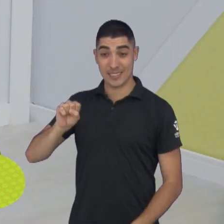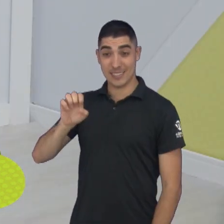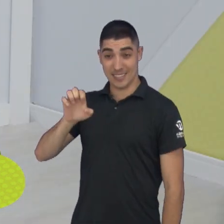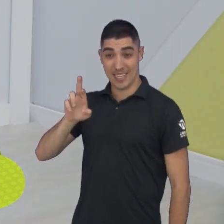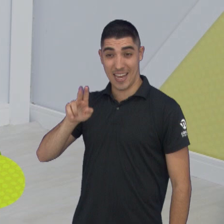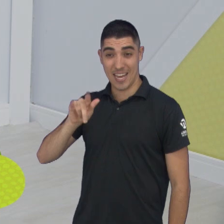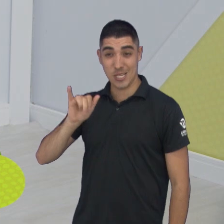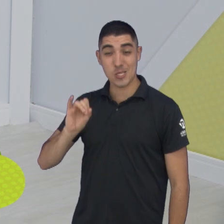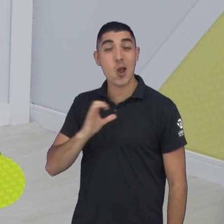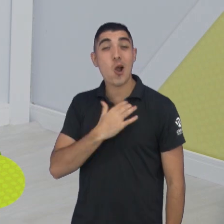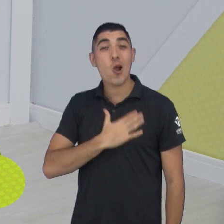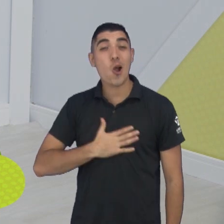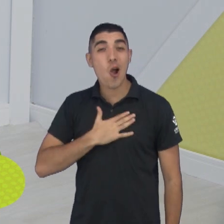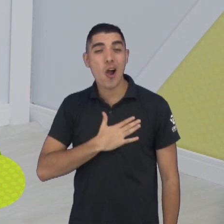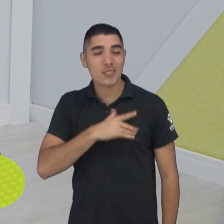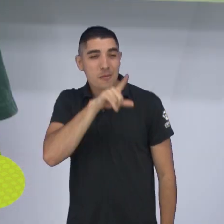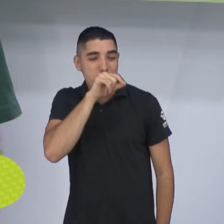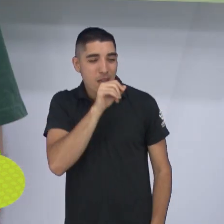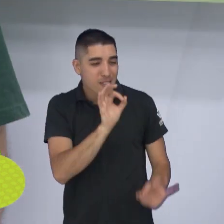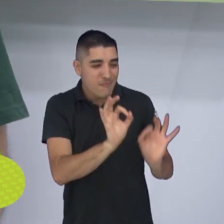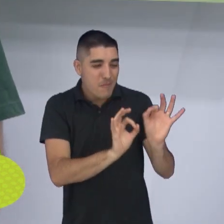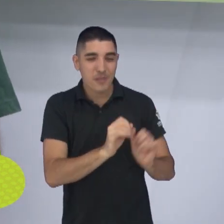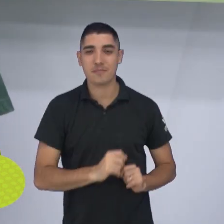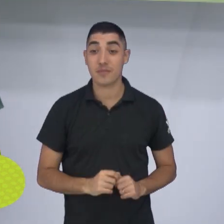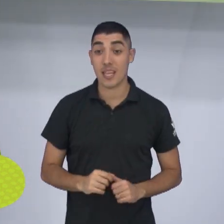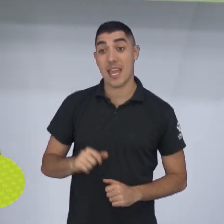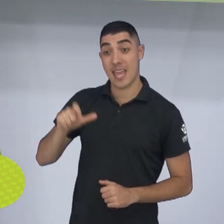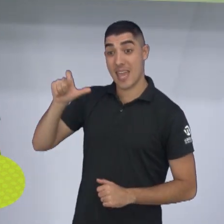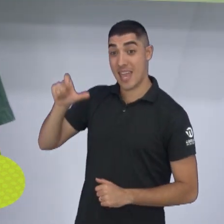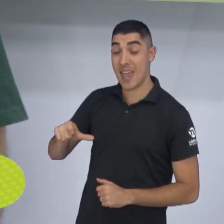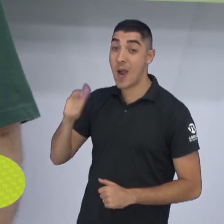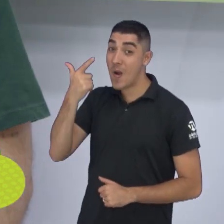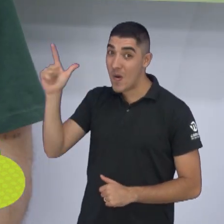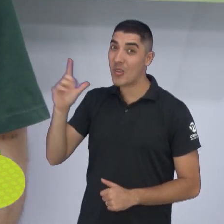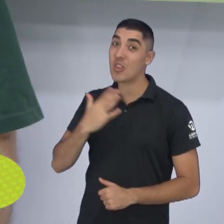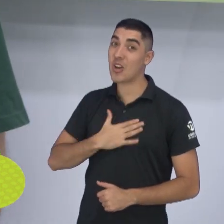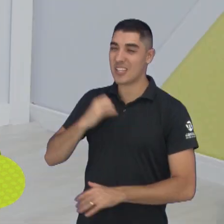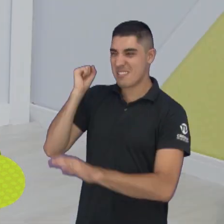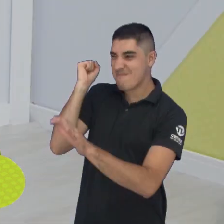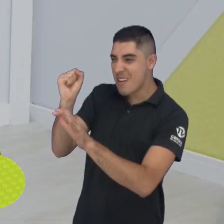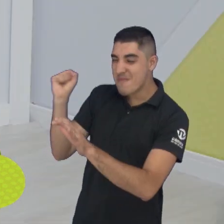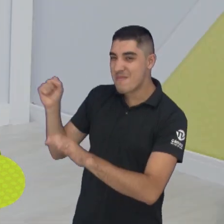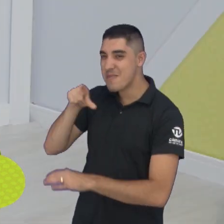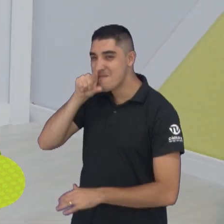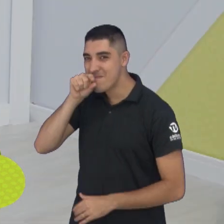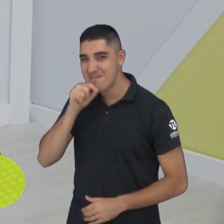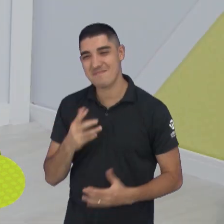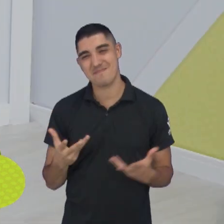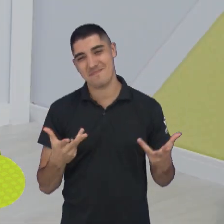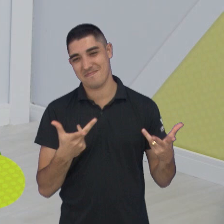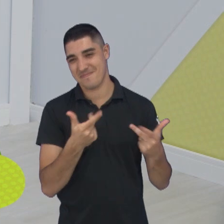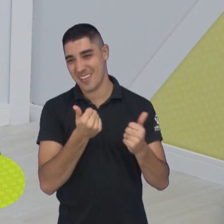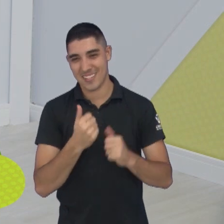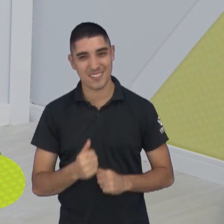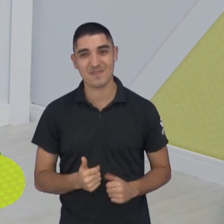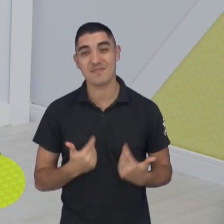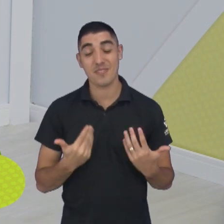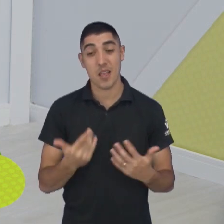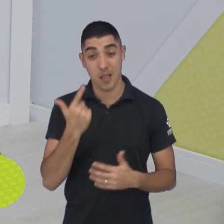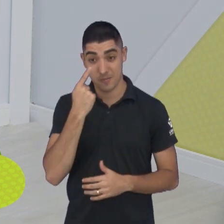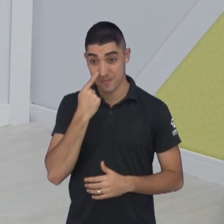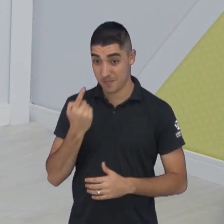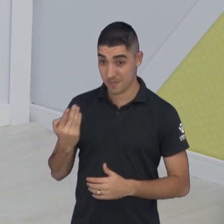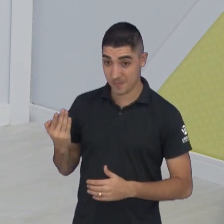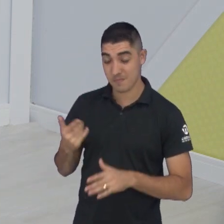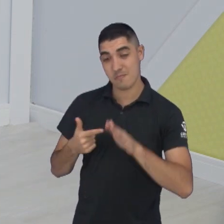de passarinhos. Mas no caso do Skylab é o matador de passarinho, não é o criador. Que beleza. Ô, Matheus, coloca pra gente